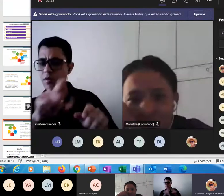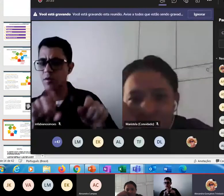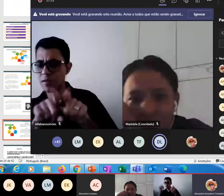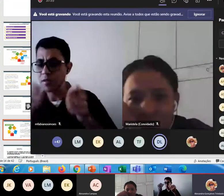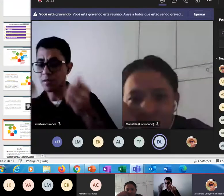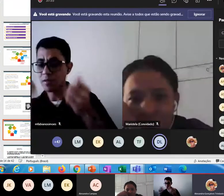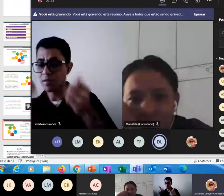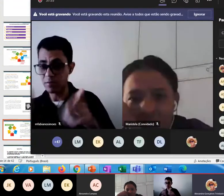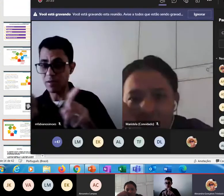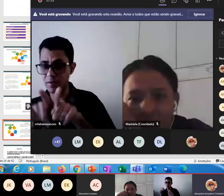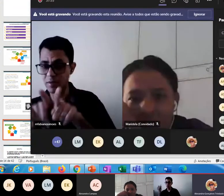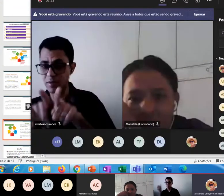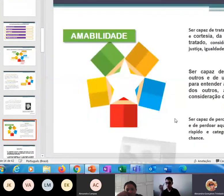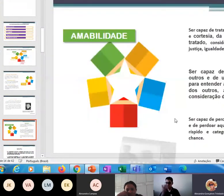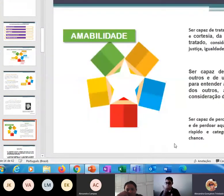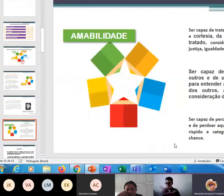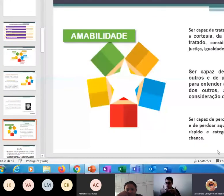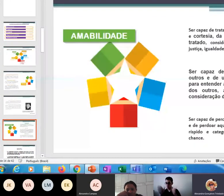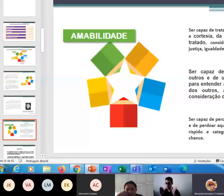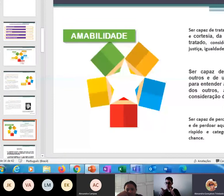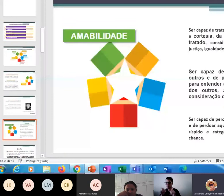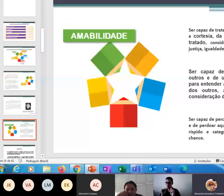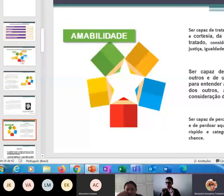explicação, estamos abertos.